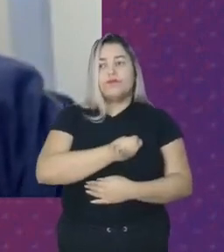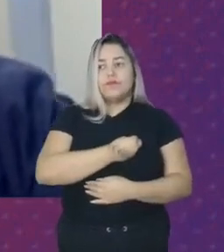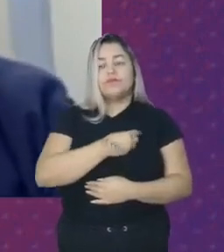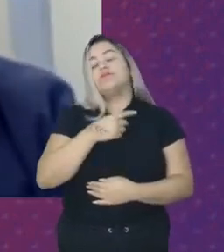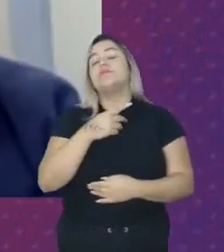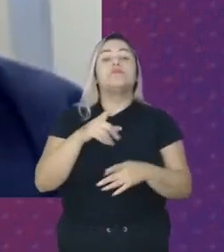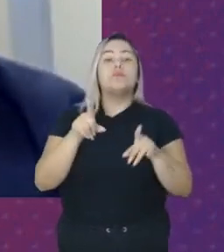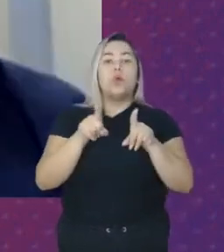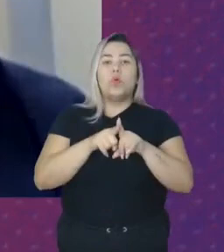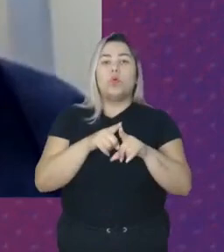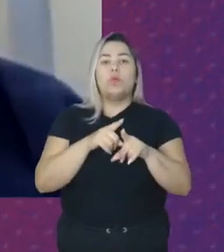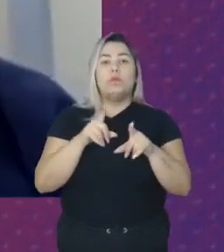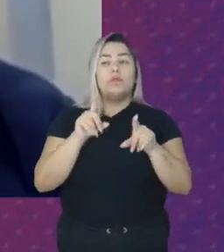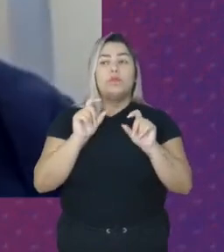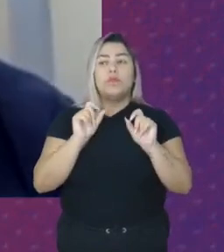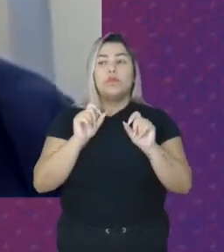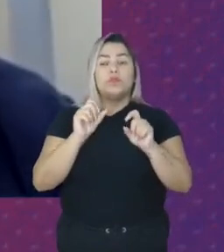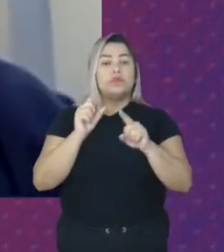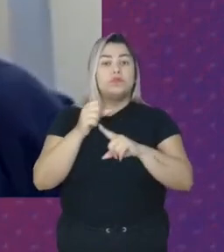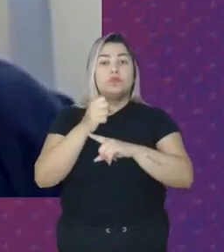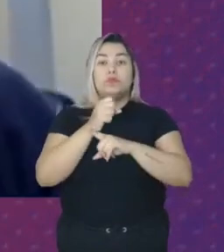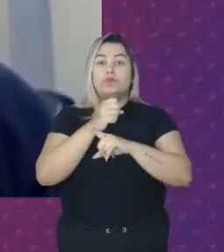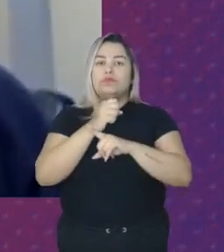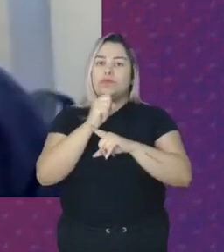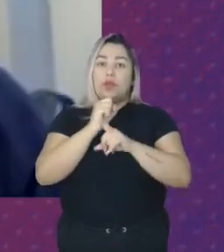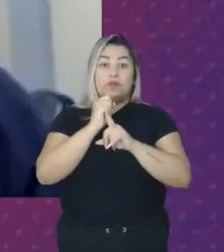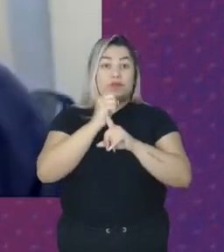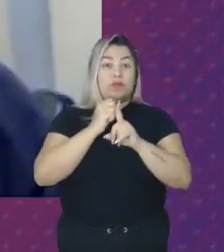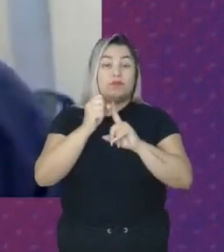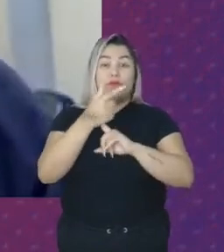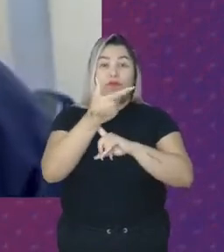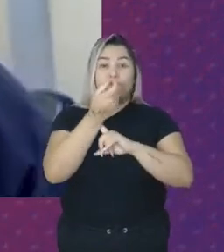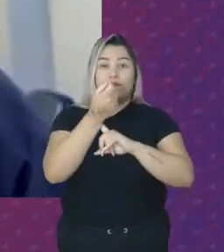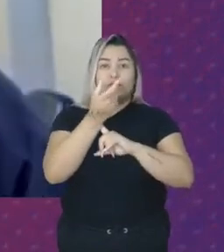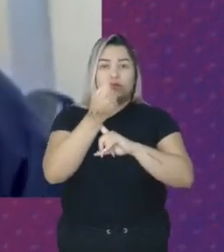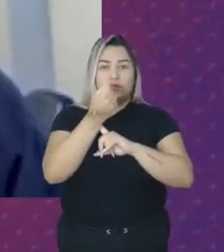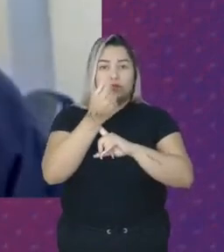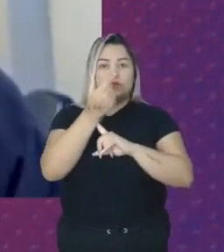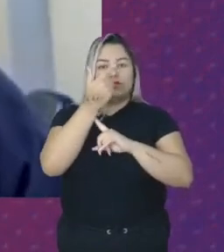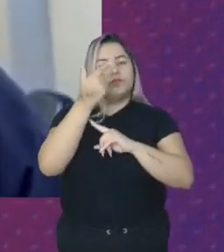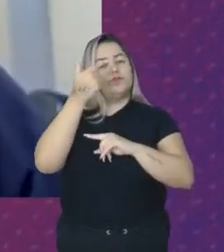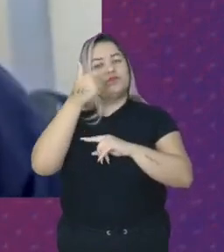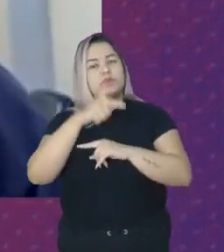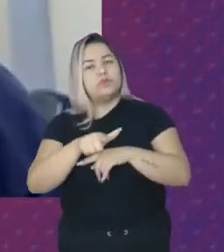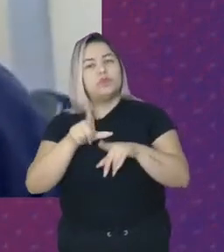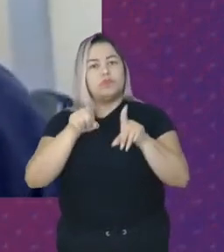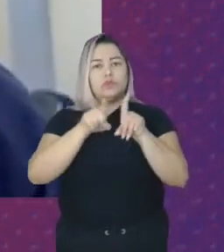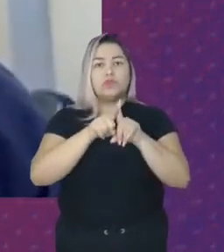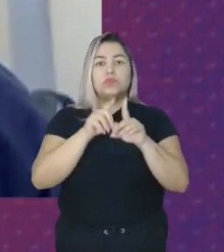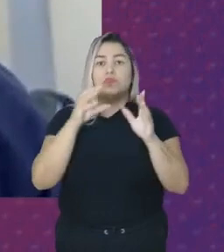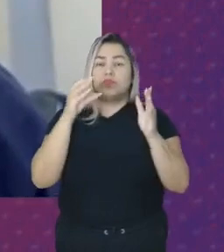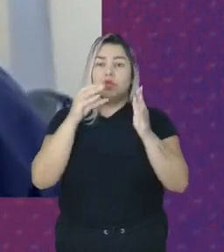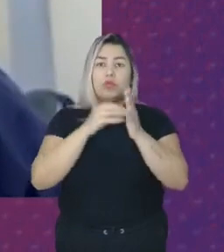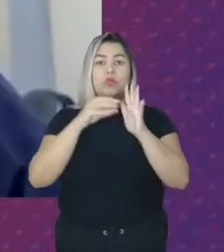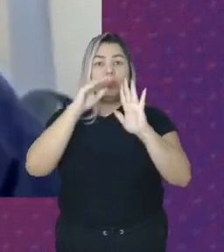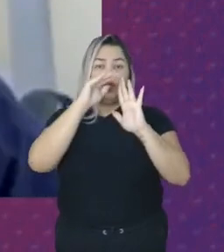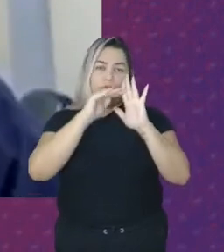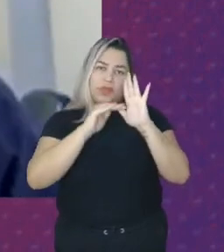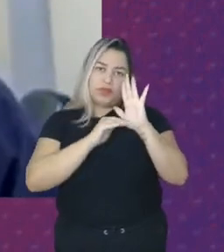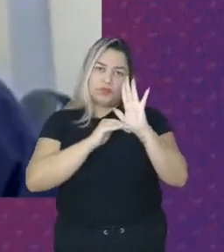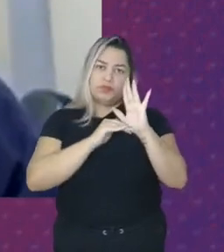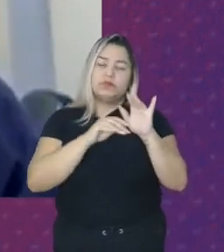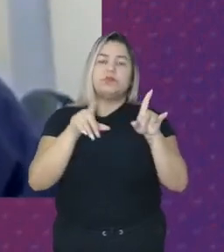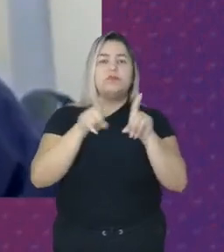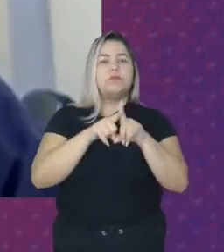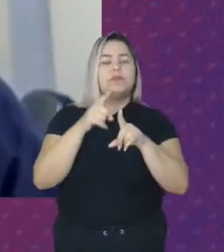passamos quase todo o século XX para conseguir colocar nos nossos marcos normativos